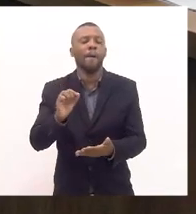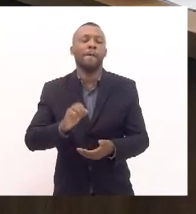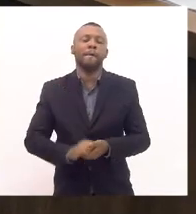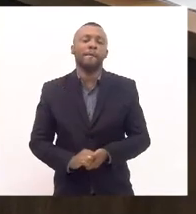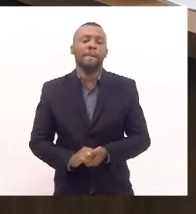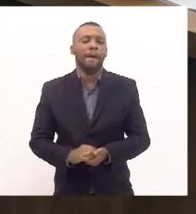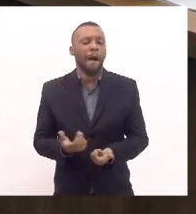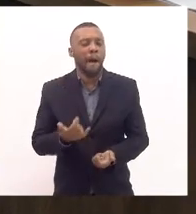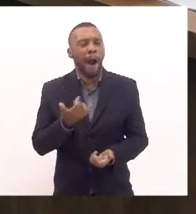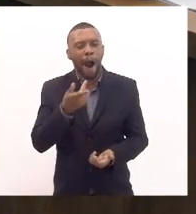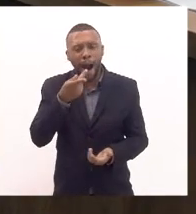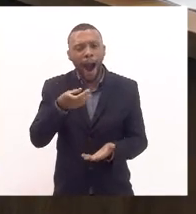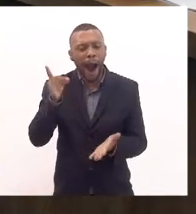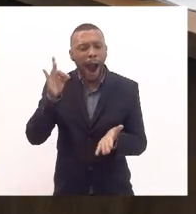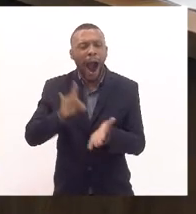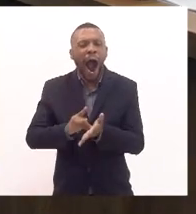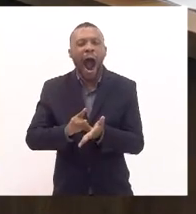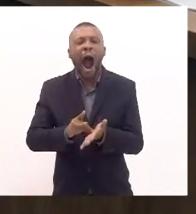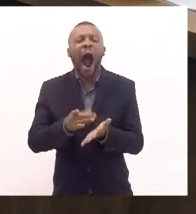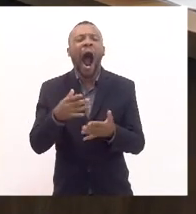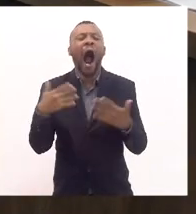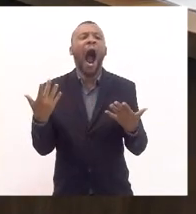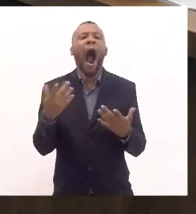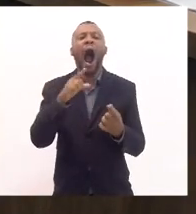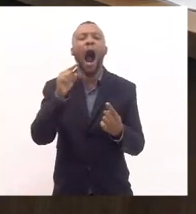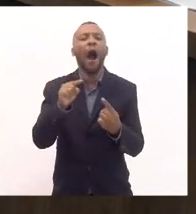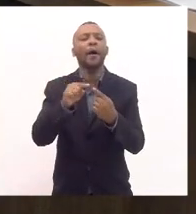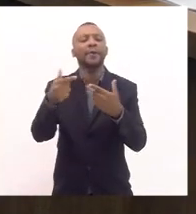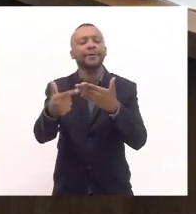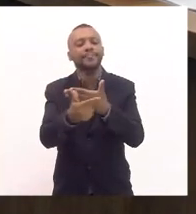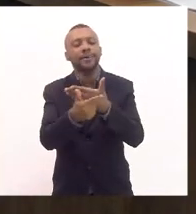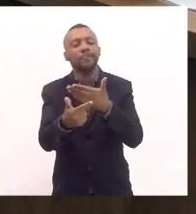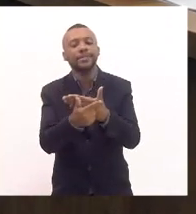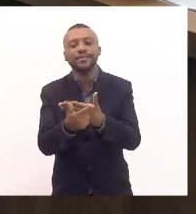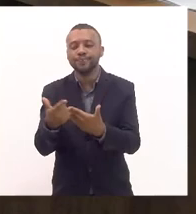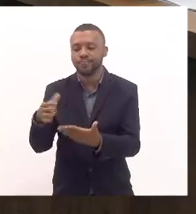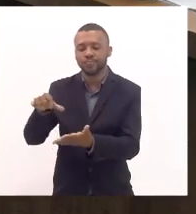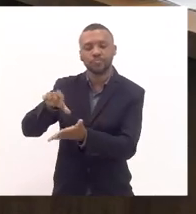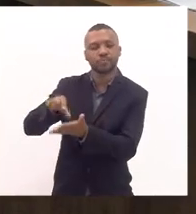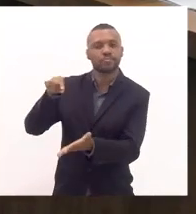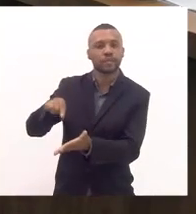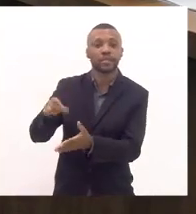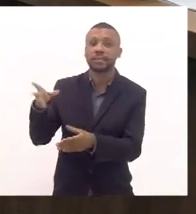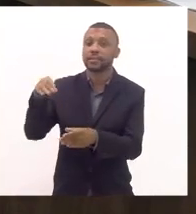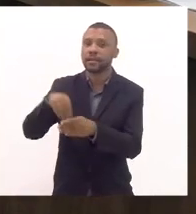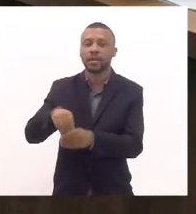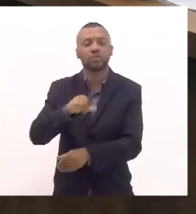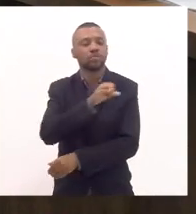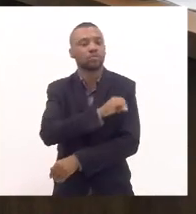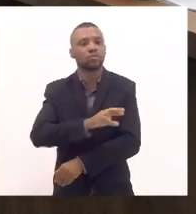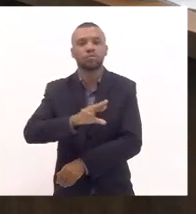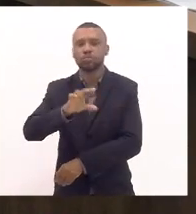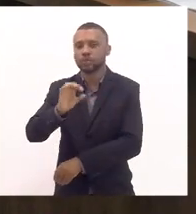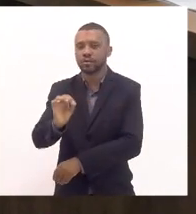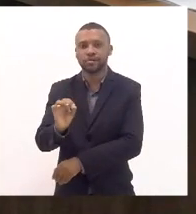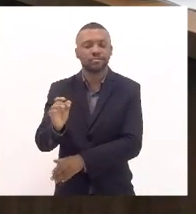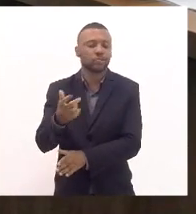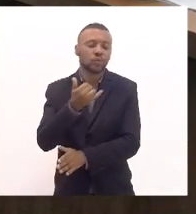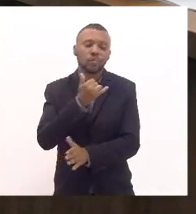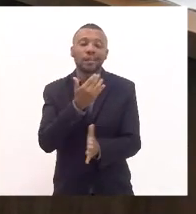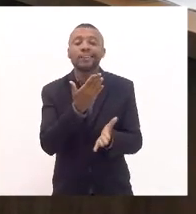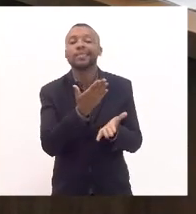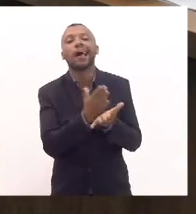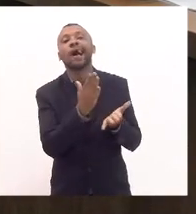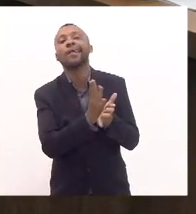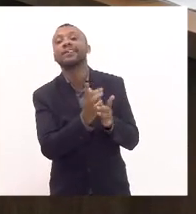vejo sinceramente qual é o papel da agetransp no Rio de Janeiro não vejo tem nada com o